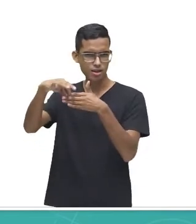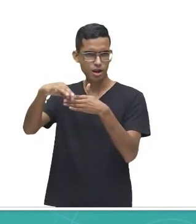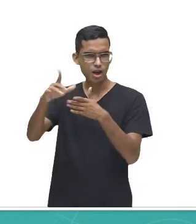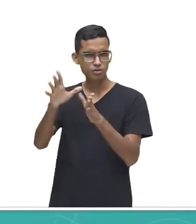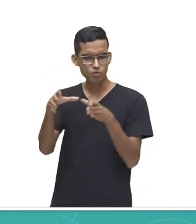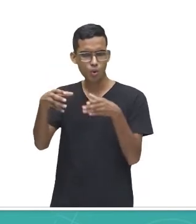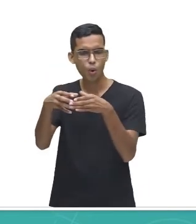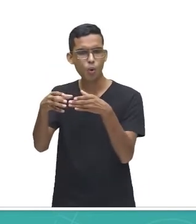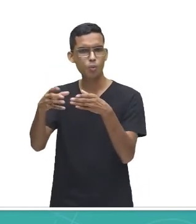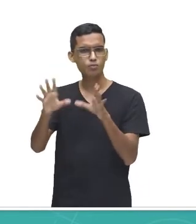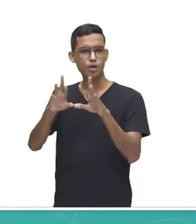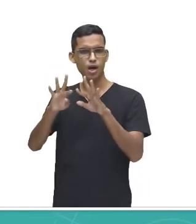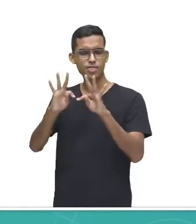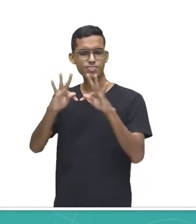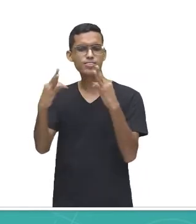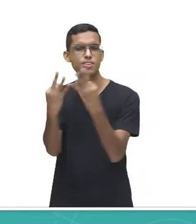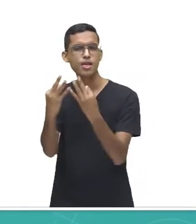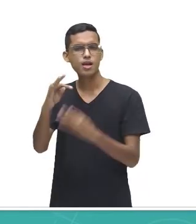tradição daquele povo.